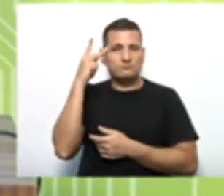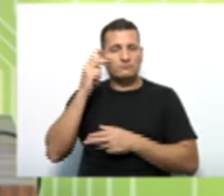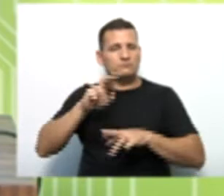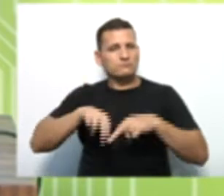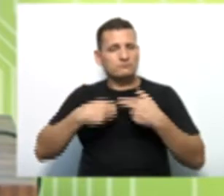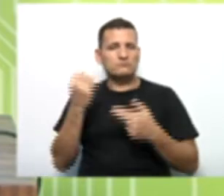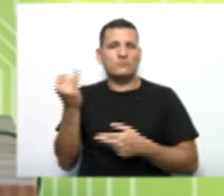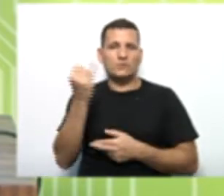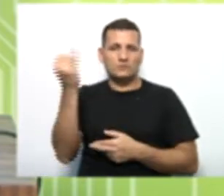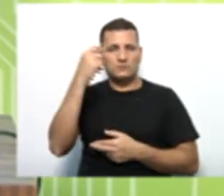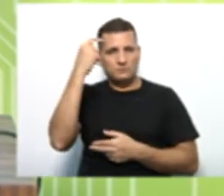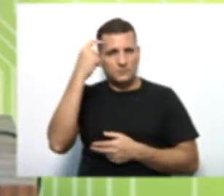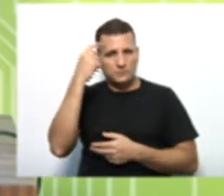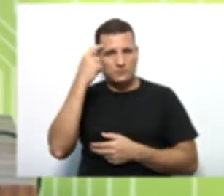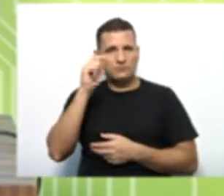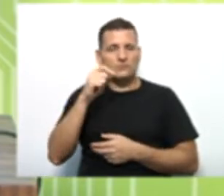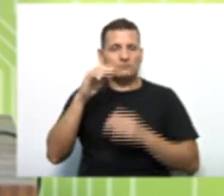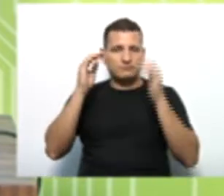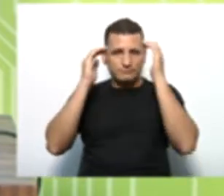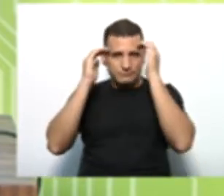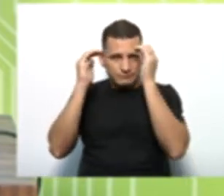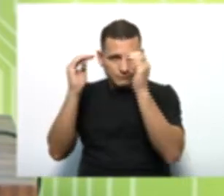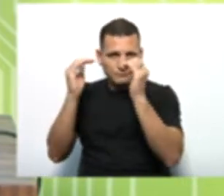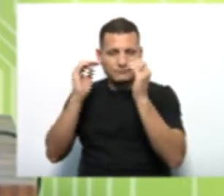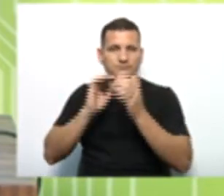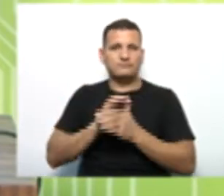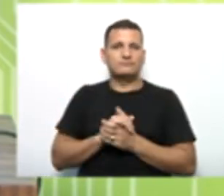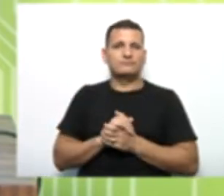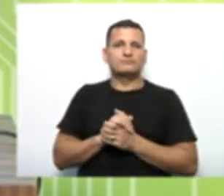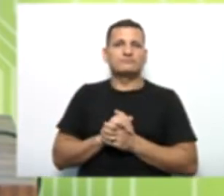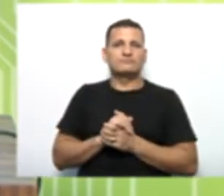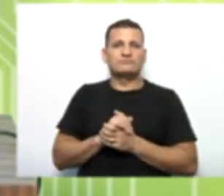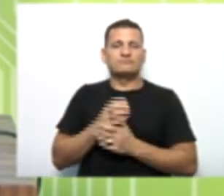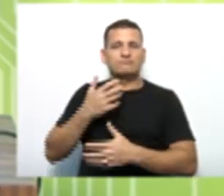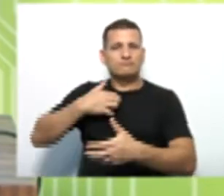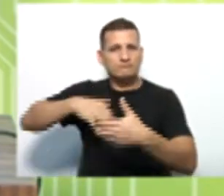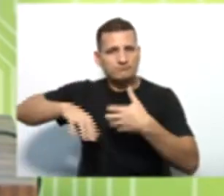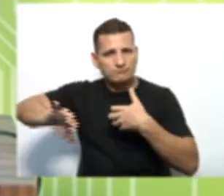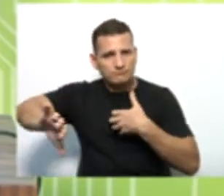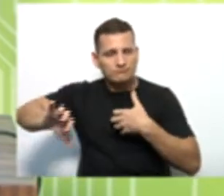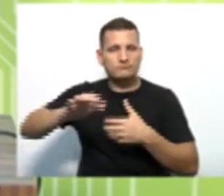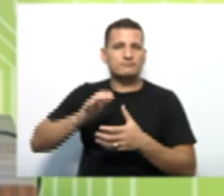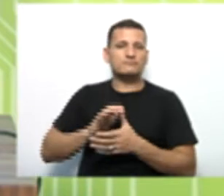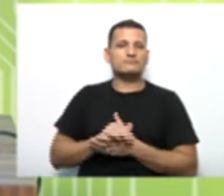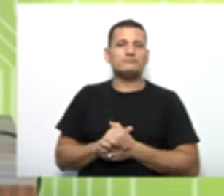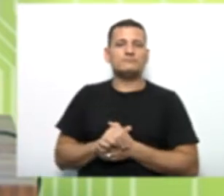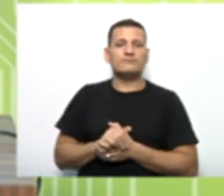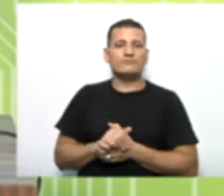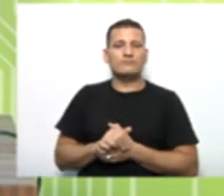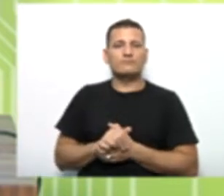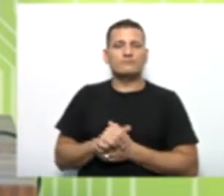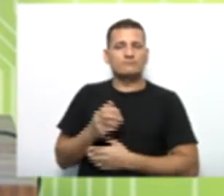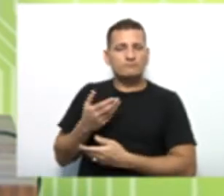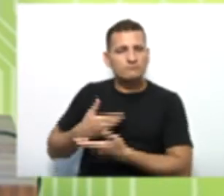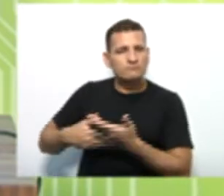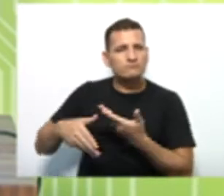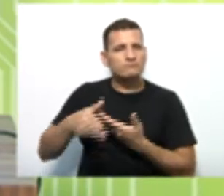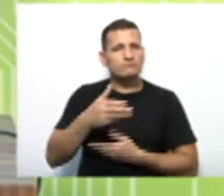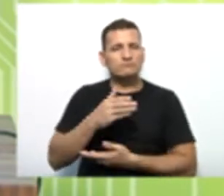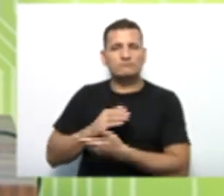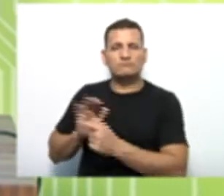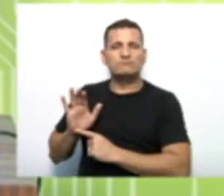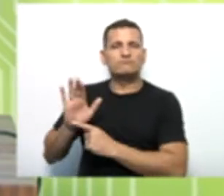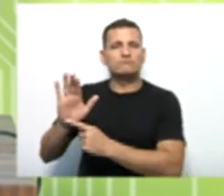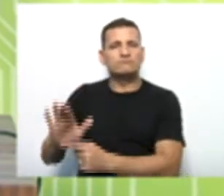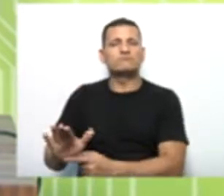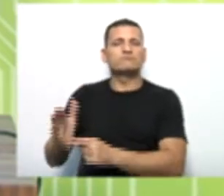importante pensar em princípios como respeito, como empatia, como a cooperação, a capacidade de dar a